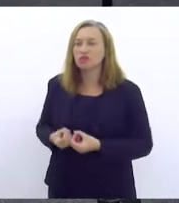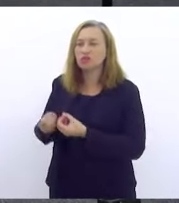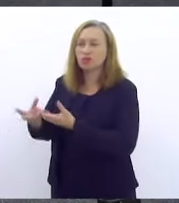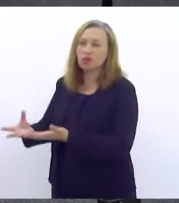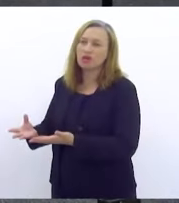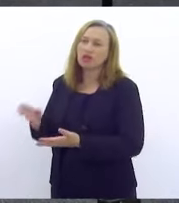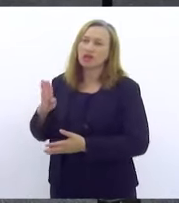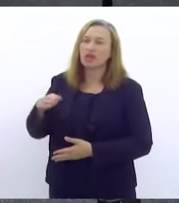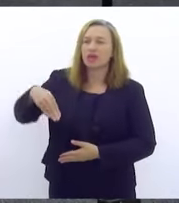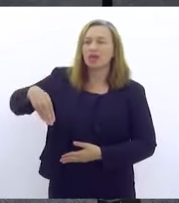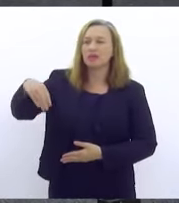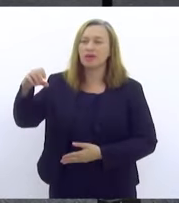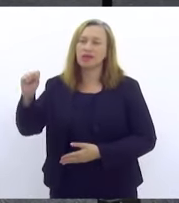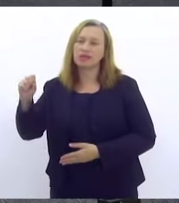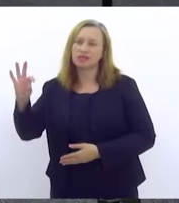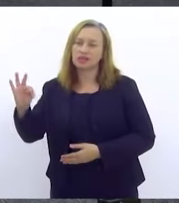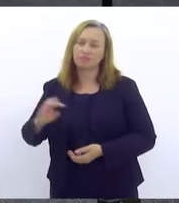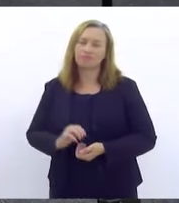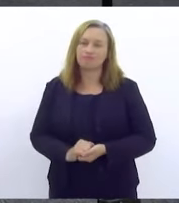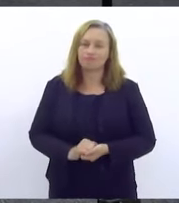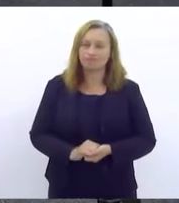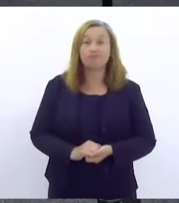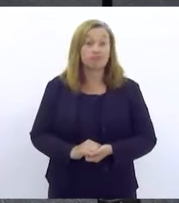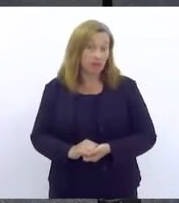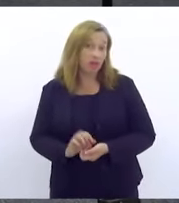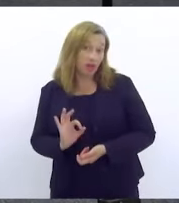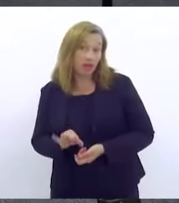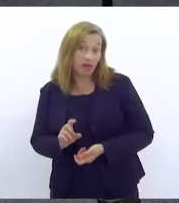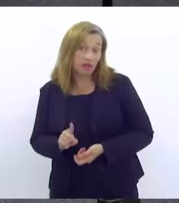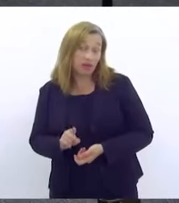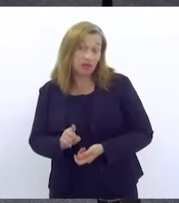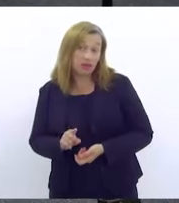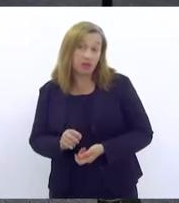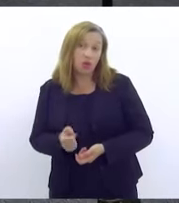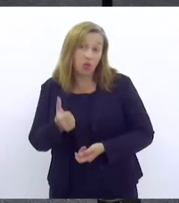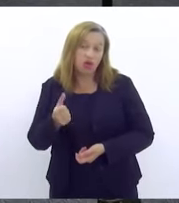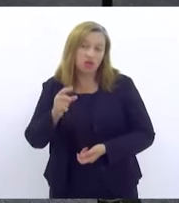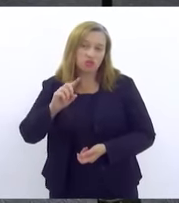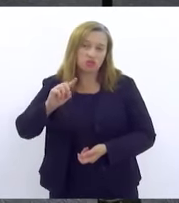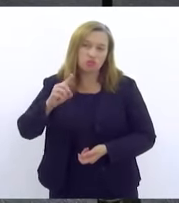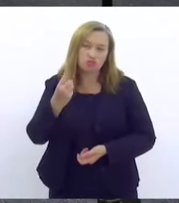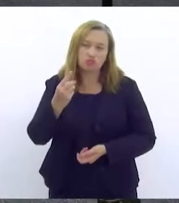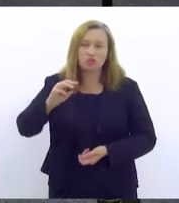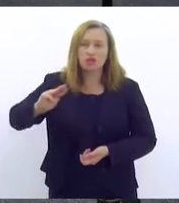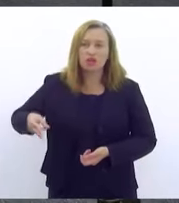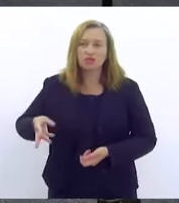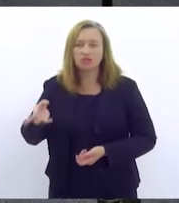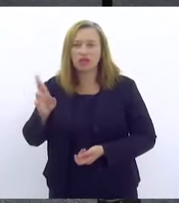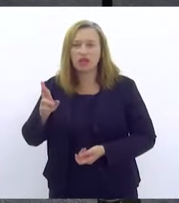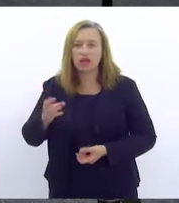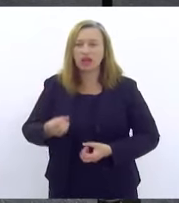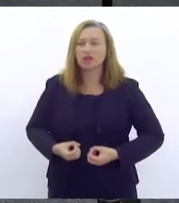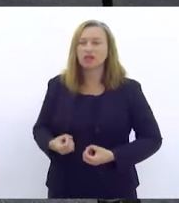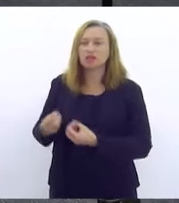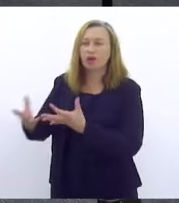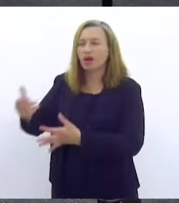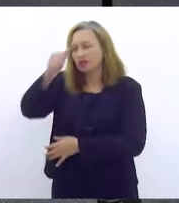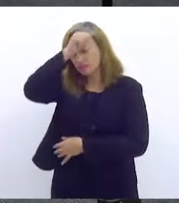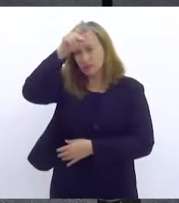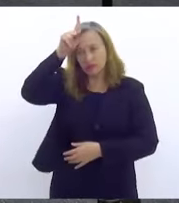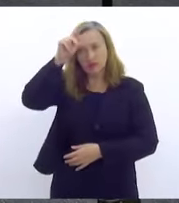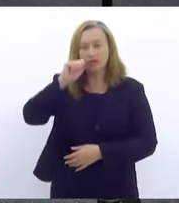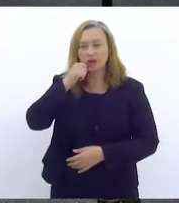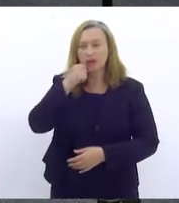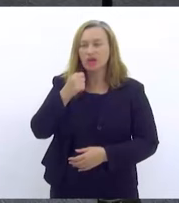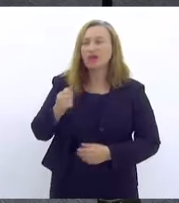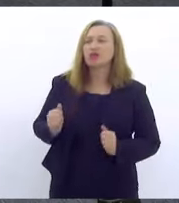para o MST. É isso mesmo, cidadão. Quase R$1 milhão doado pelo Eduardo Paes, junto com Quaquá,